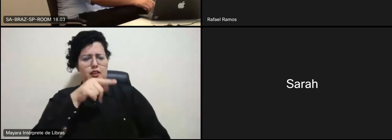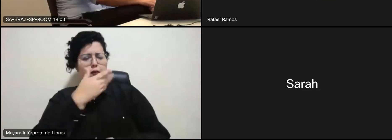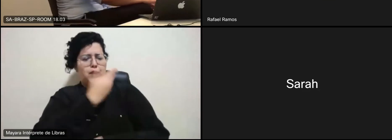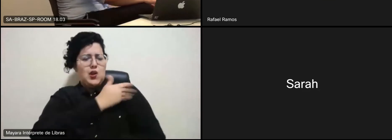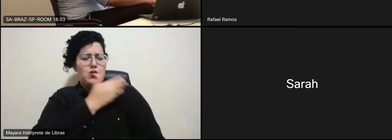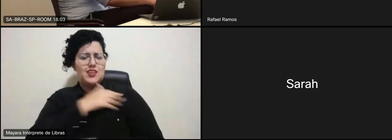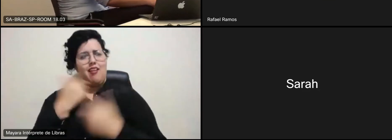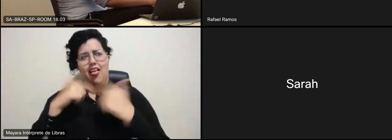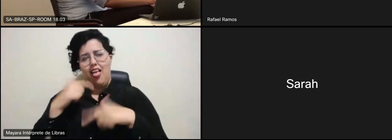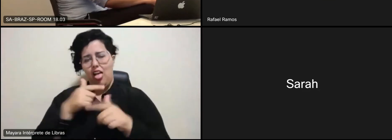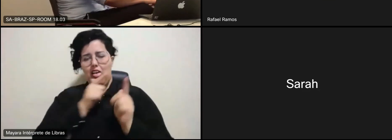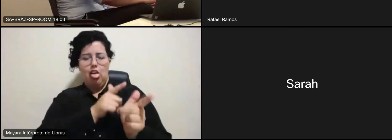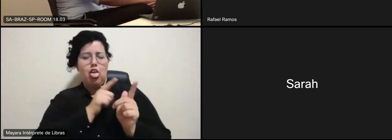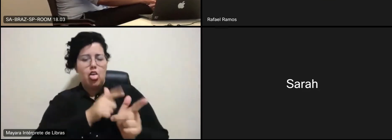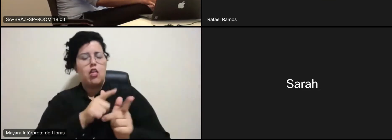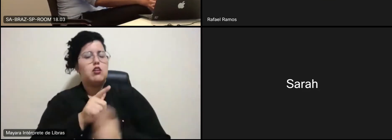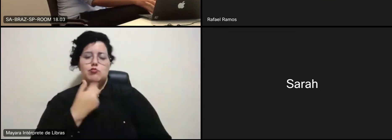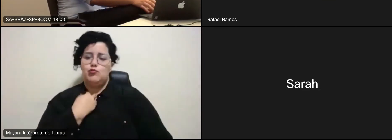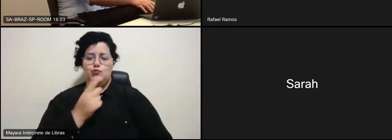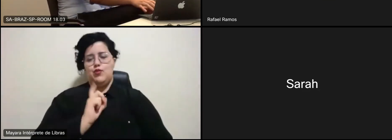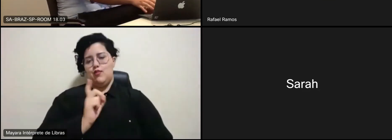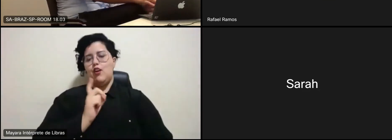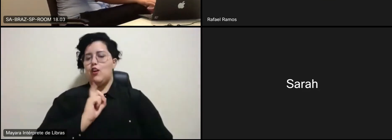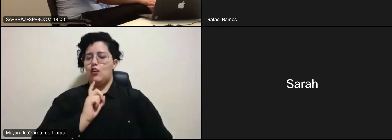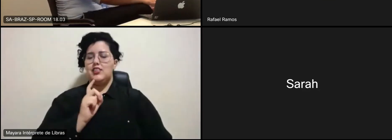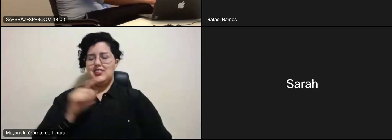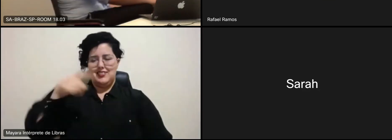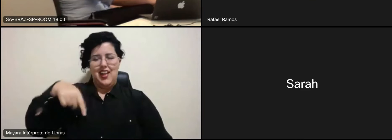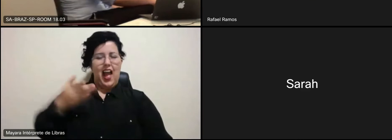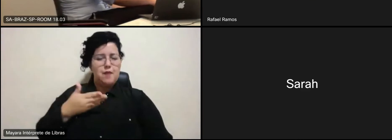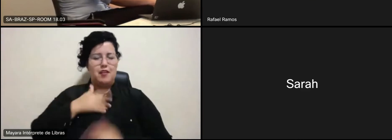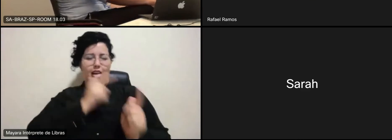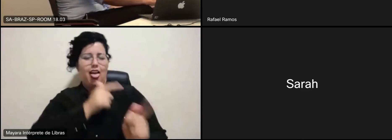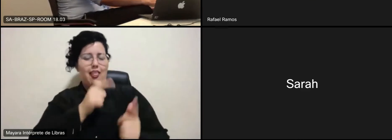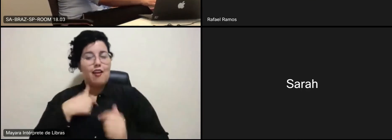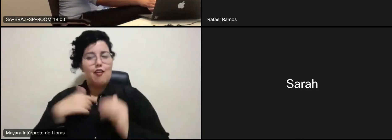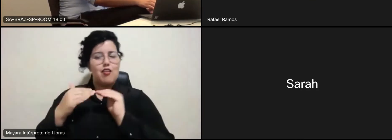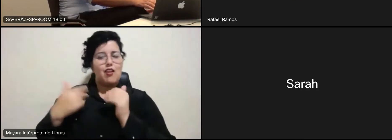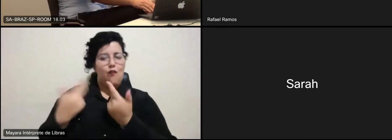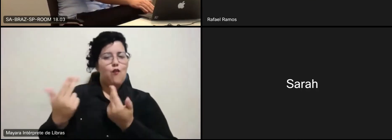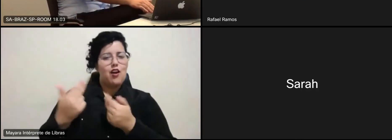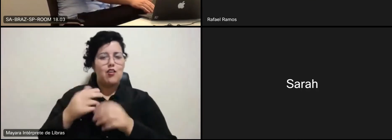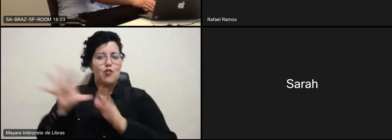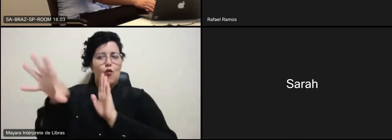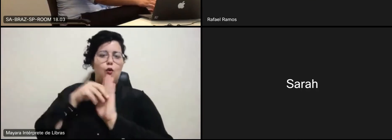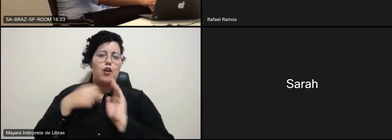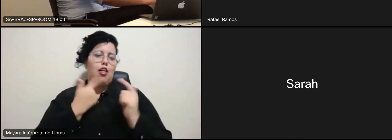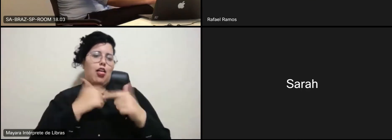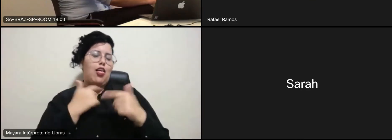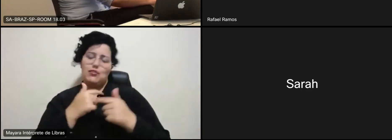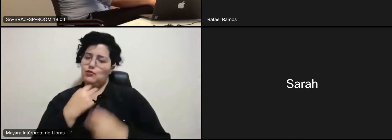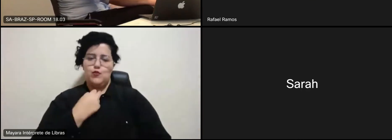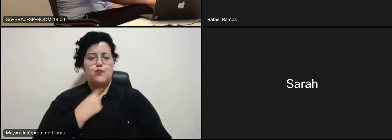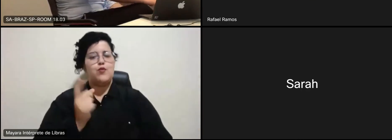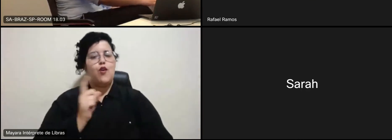risada, seja para se fazer educado, para fazer parte de uma rodinha, ou se você ficou em silêncio, você está colaborando com aquele tipo de situação